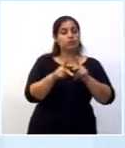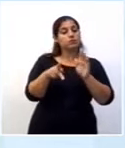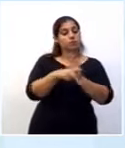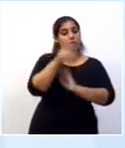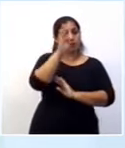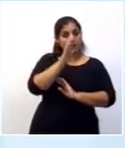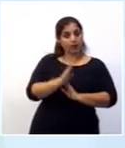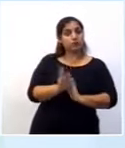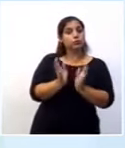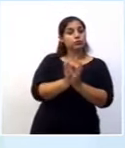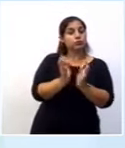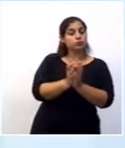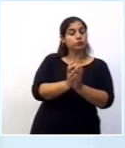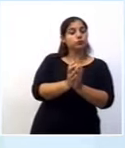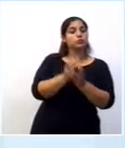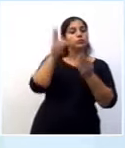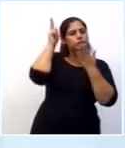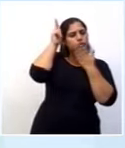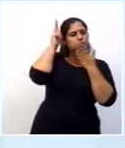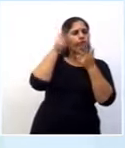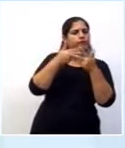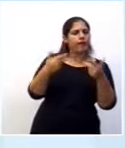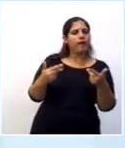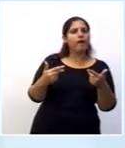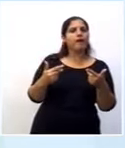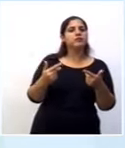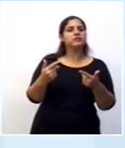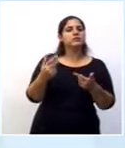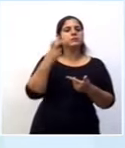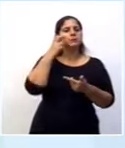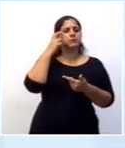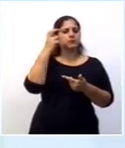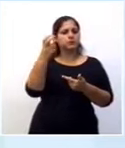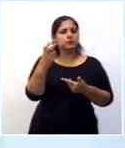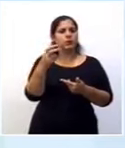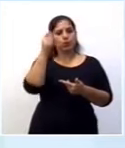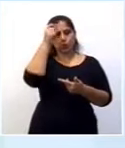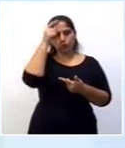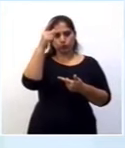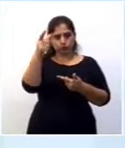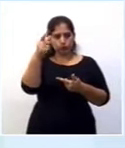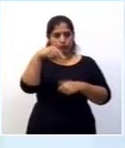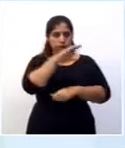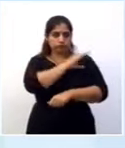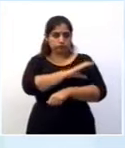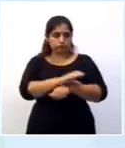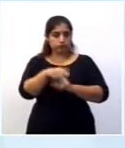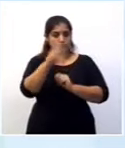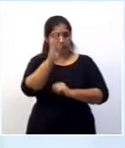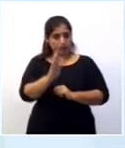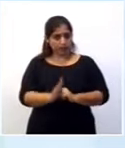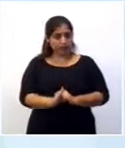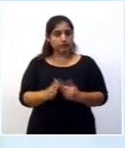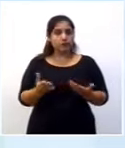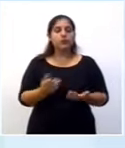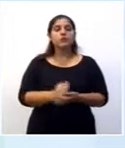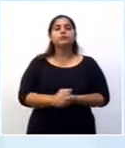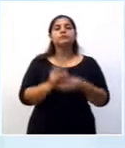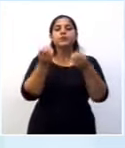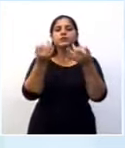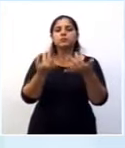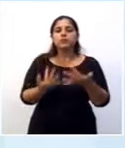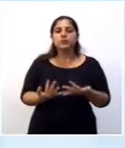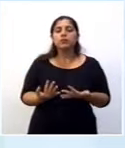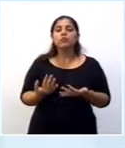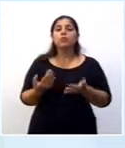brasileira indígena, dos artefatos, né, da riqueza da cultura indígena brasileira. Falamos da